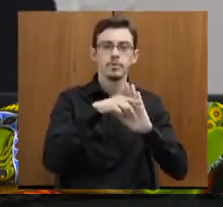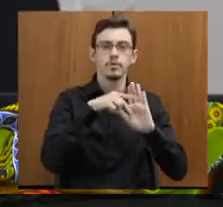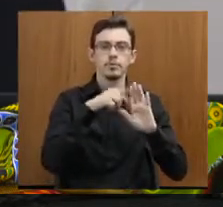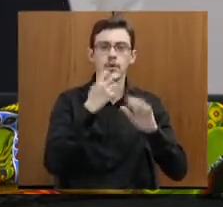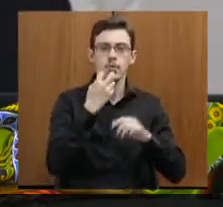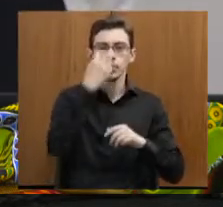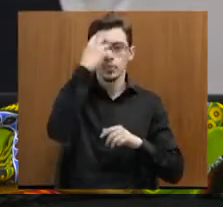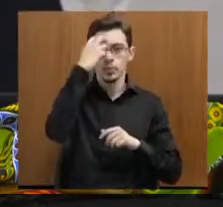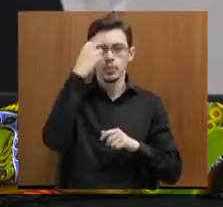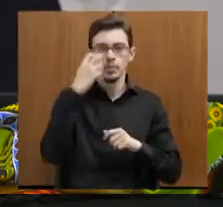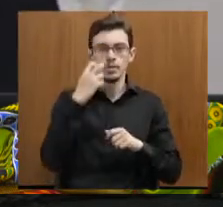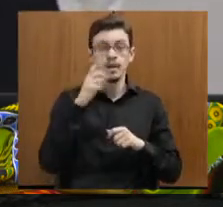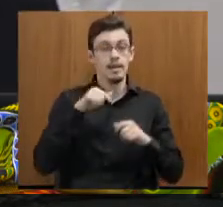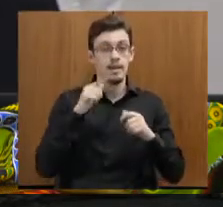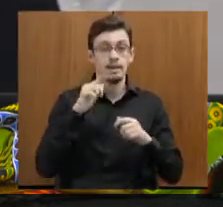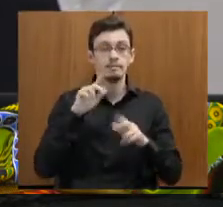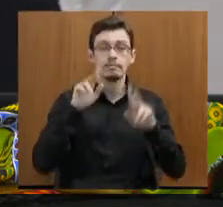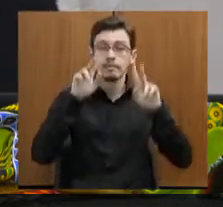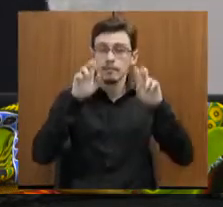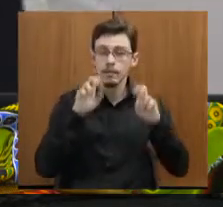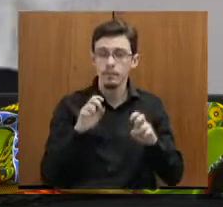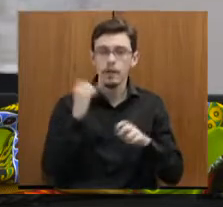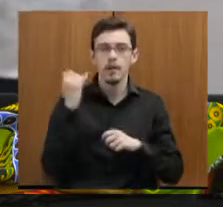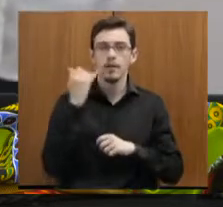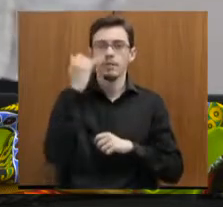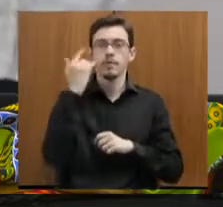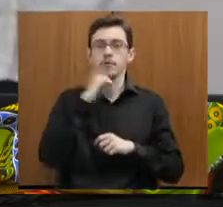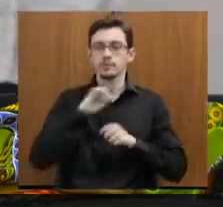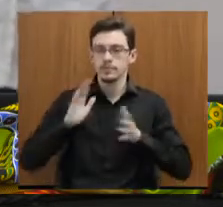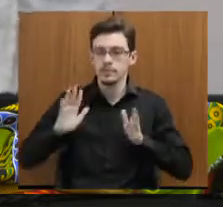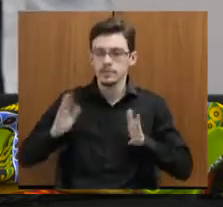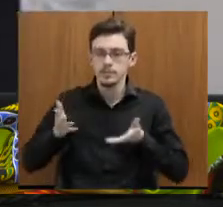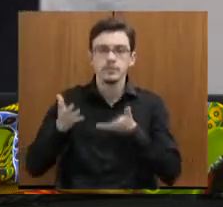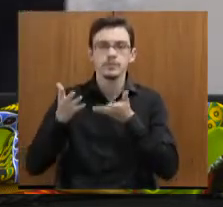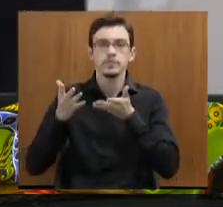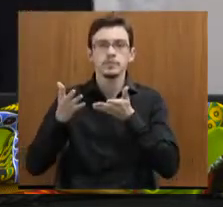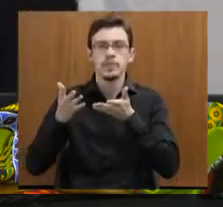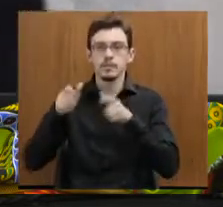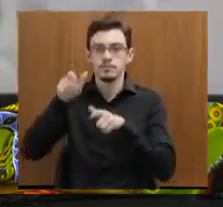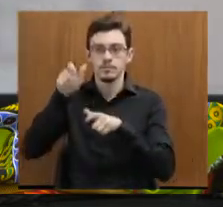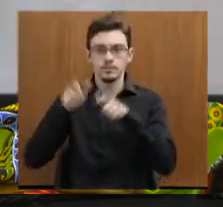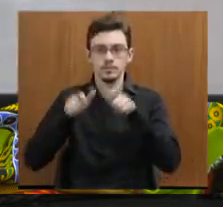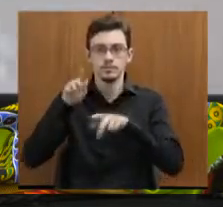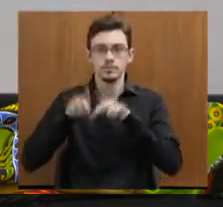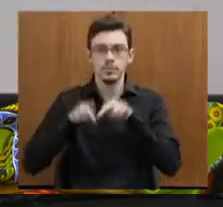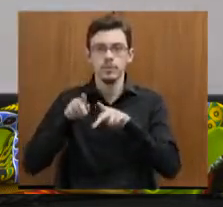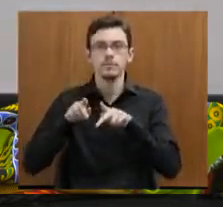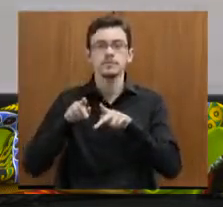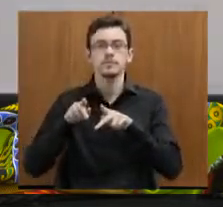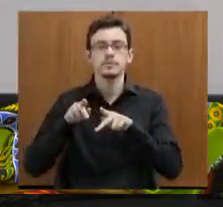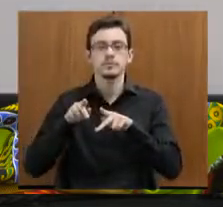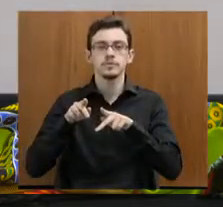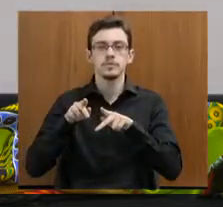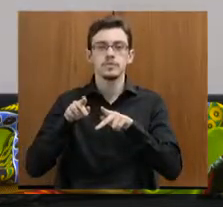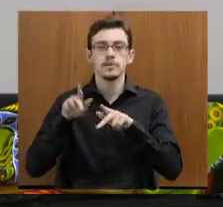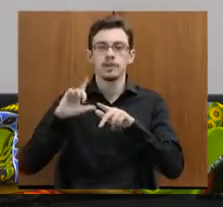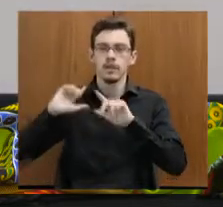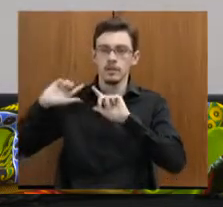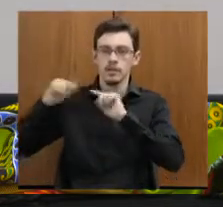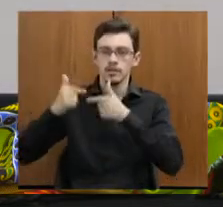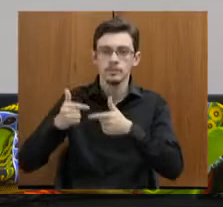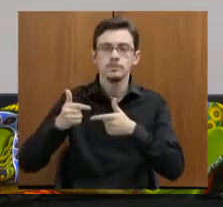São temas centrais para a promoção do desenvolvimento sustentável dos povos e comunidades tradicionais